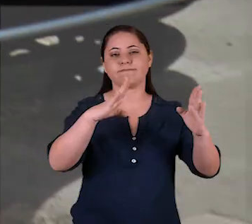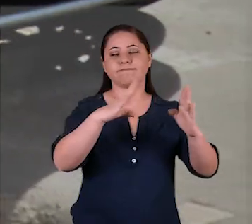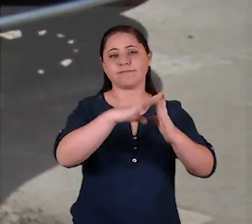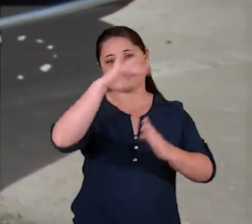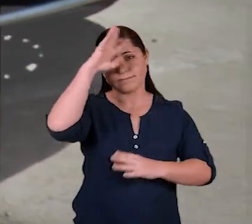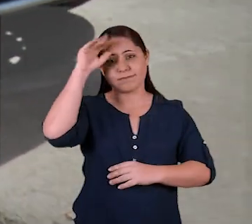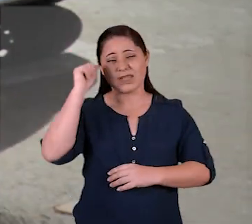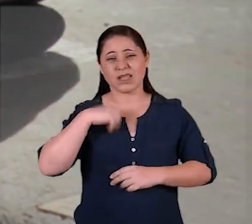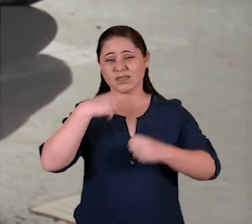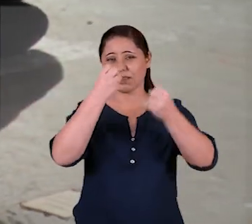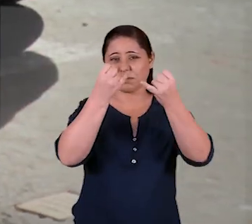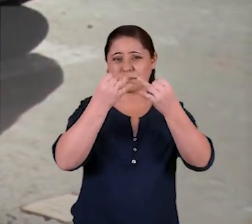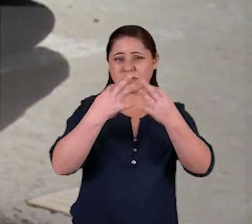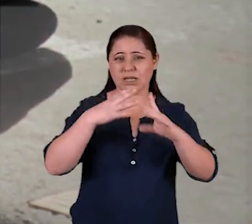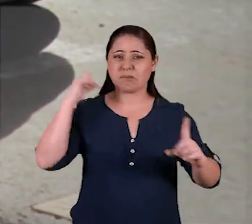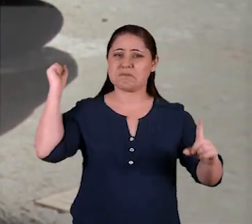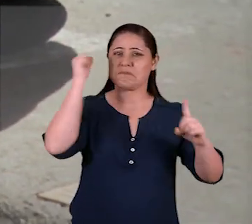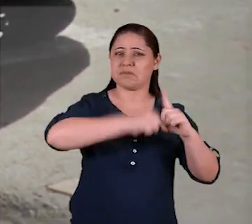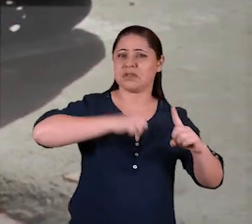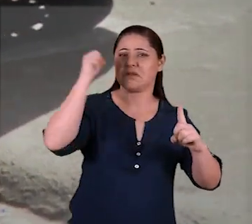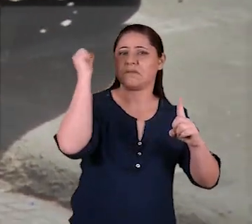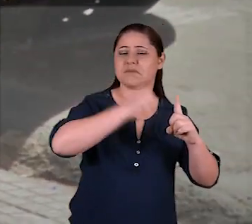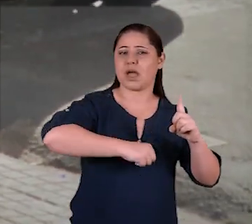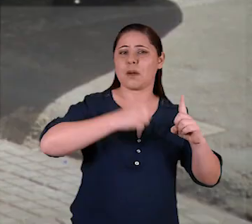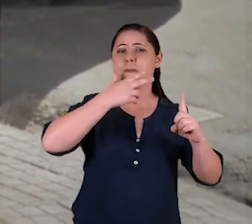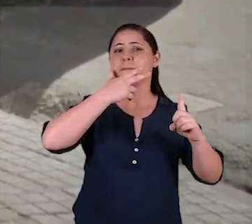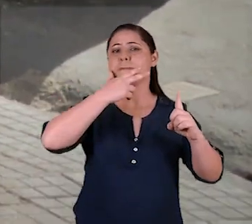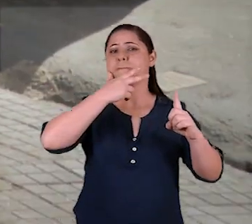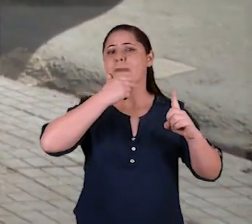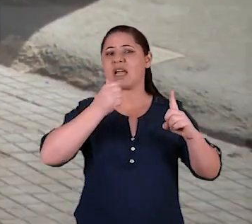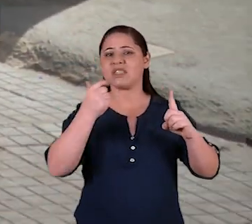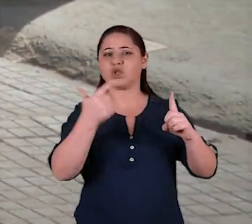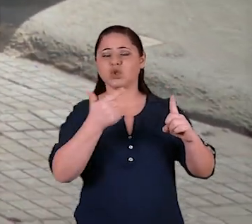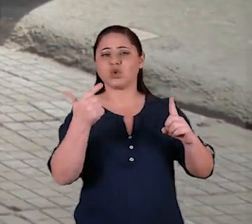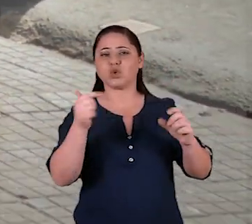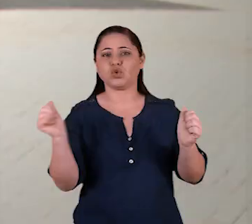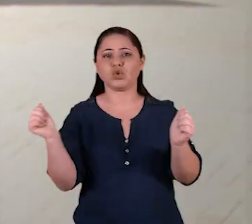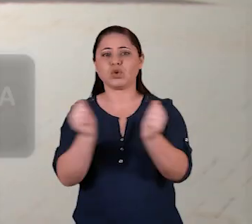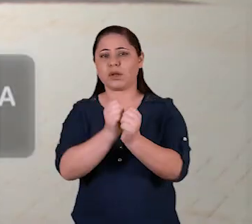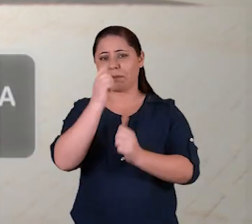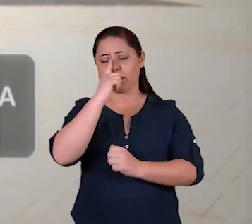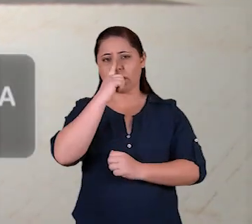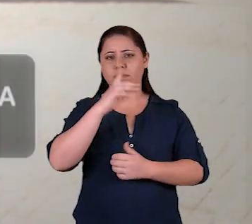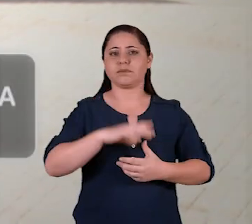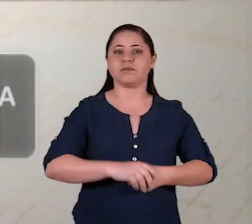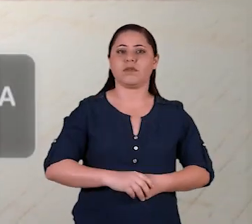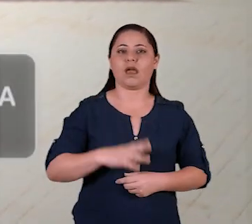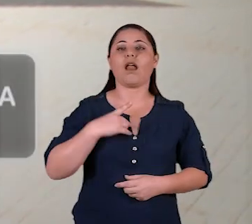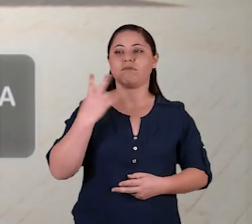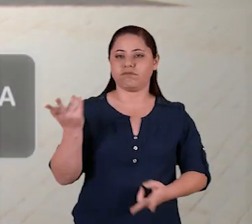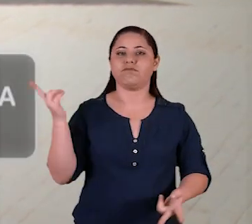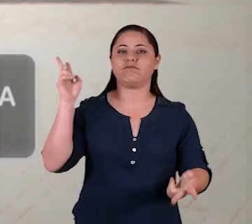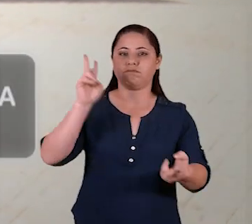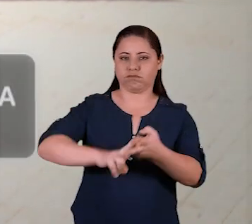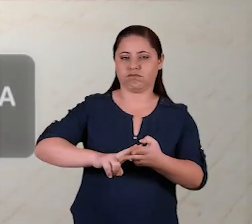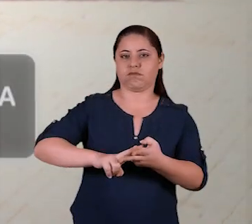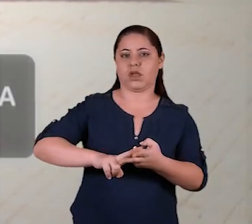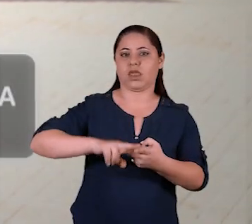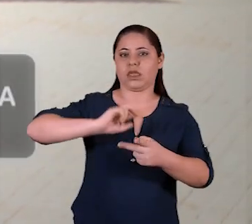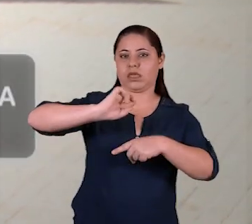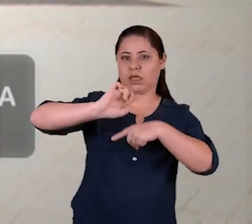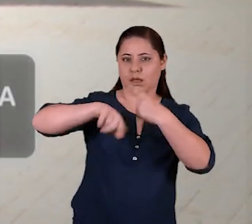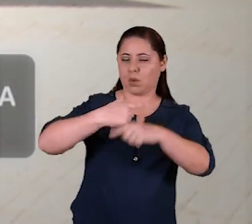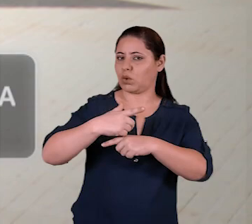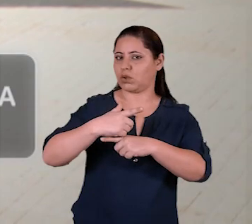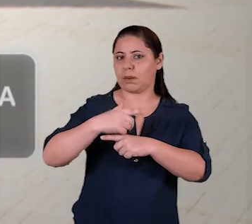Sul. Ela conta que foi agredida pelo padrasto junto com a mãe. Aí ele foi preso, aí depois